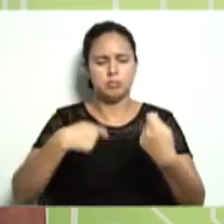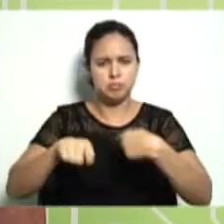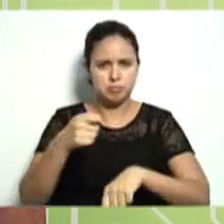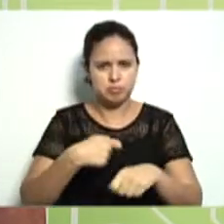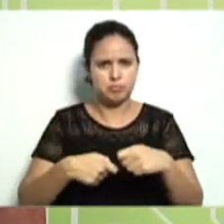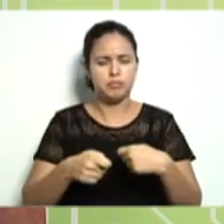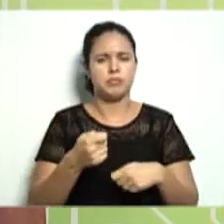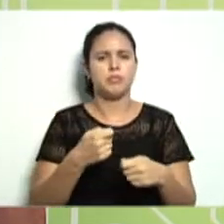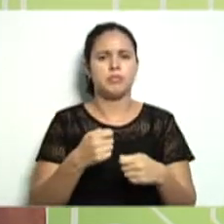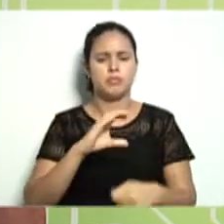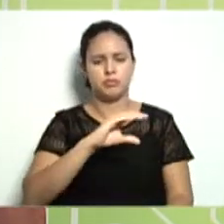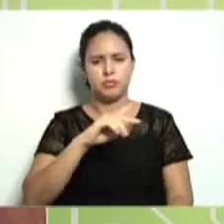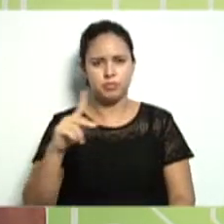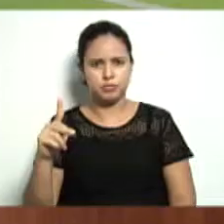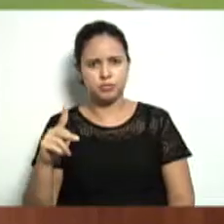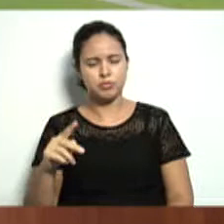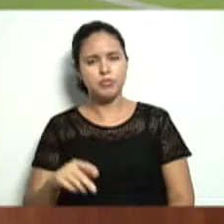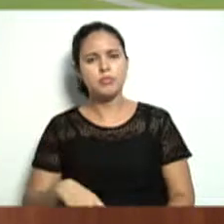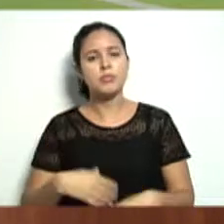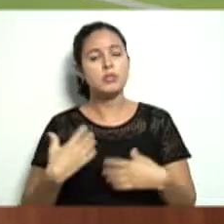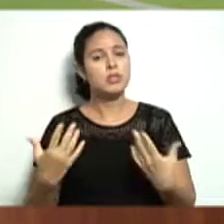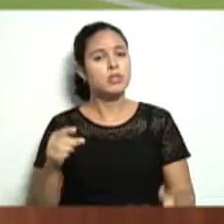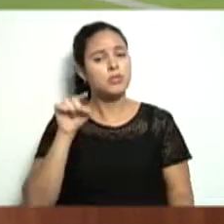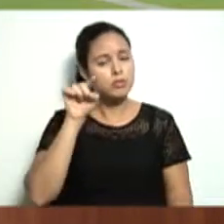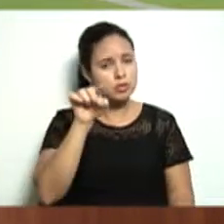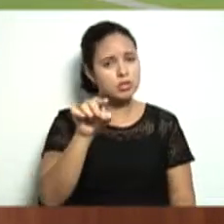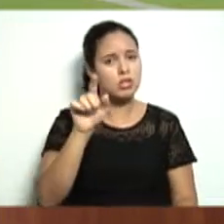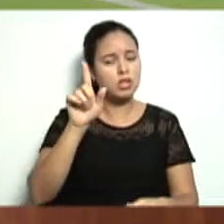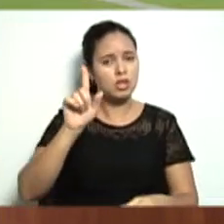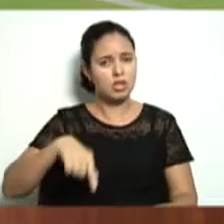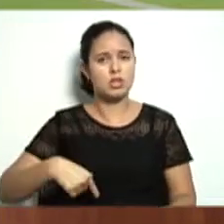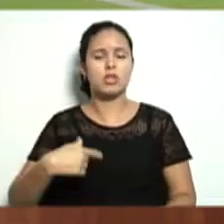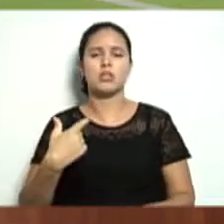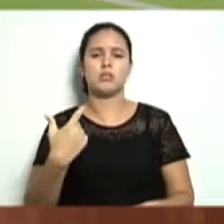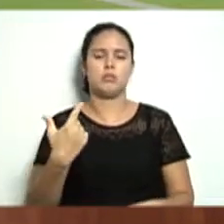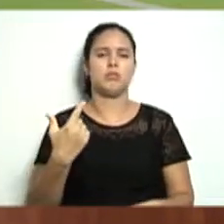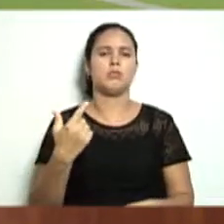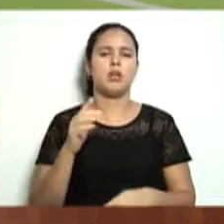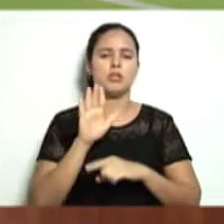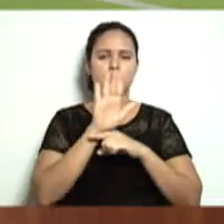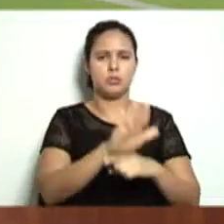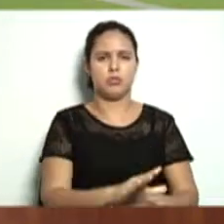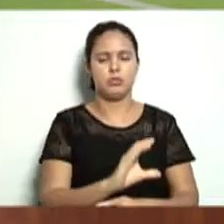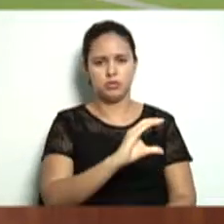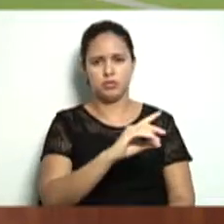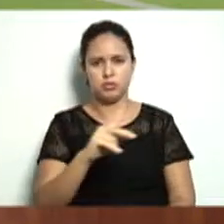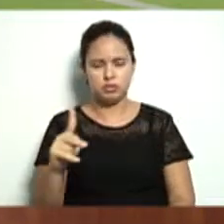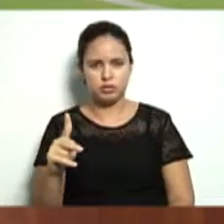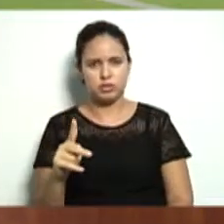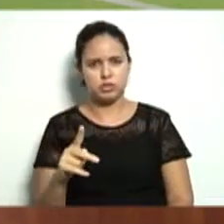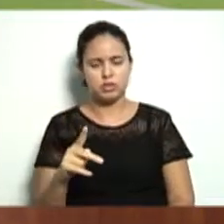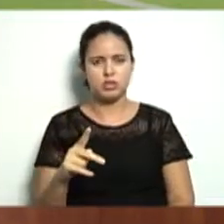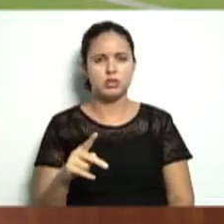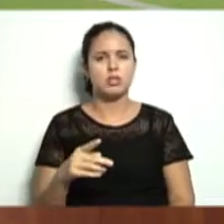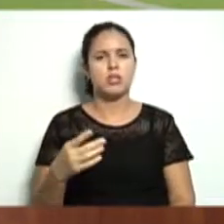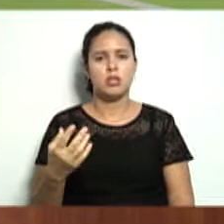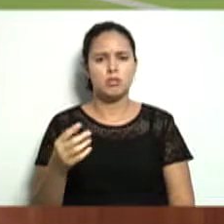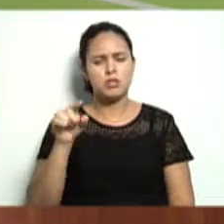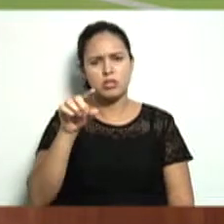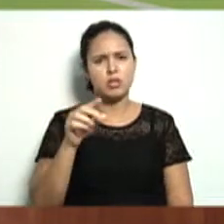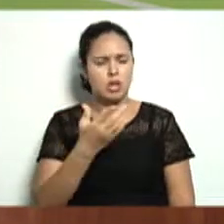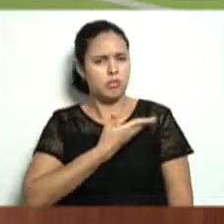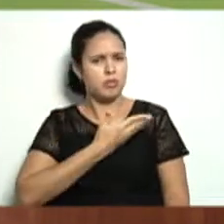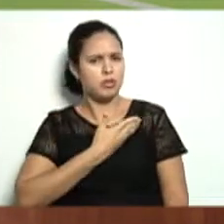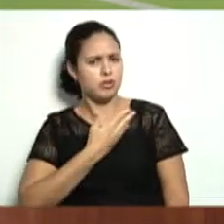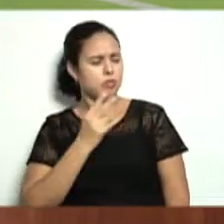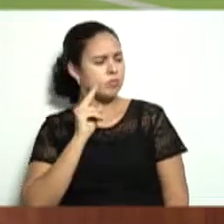cooperativa. Então, você é a solução para a cooperativa? Ponha isso na sua cabeça. Olhe agora para o seu colega do lado e